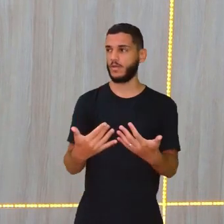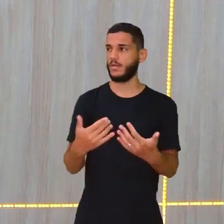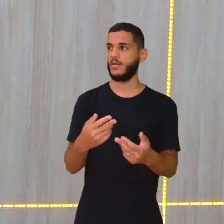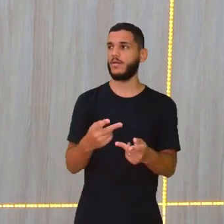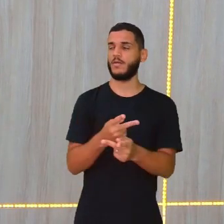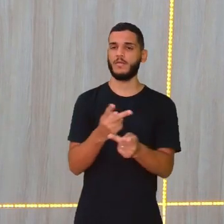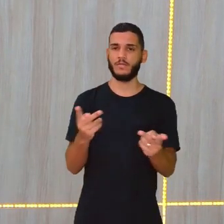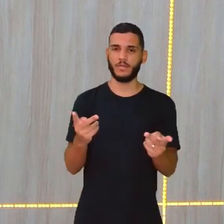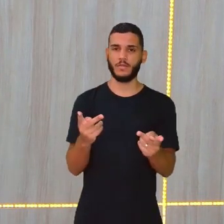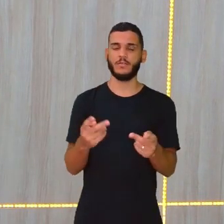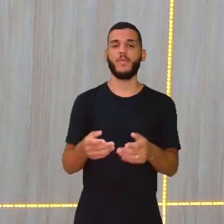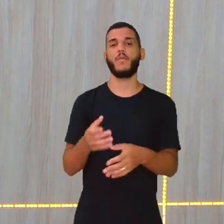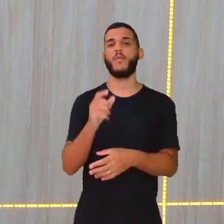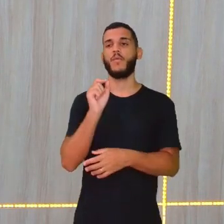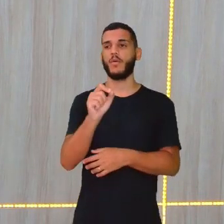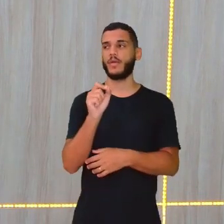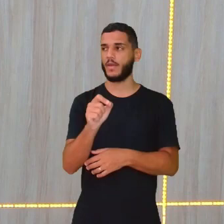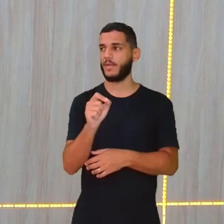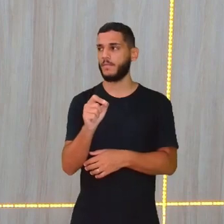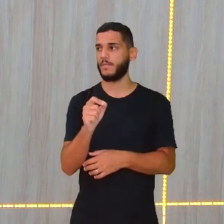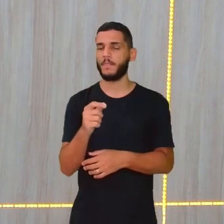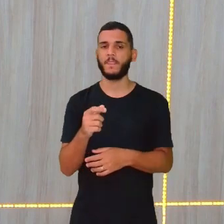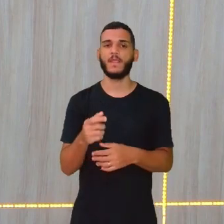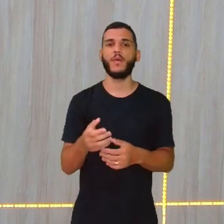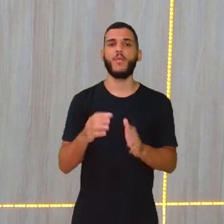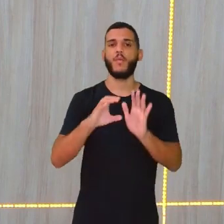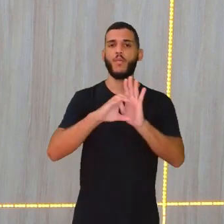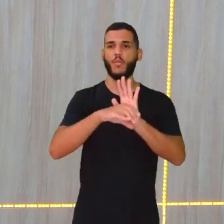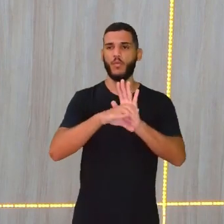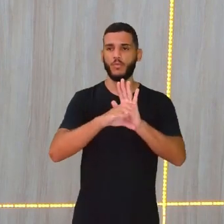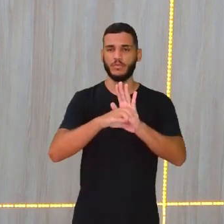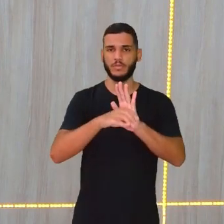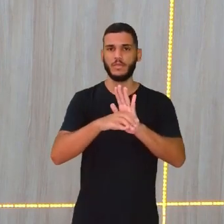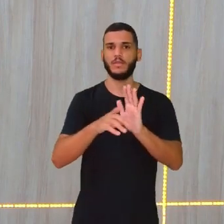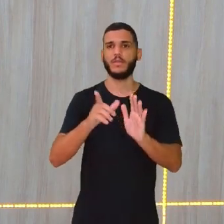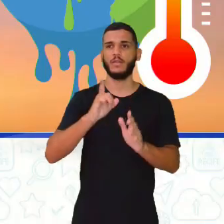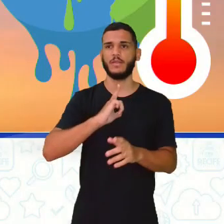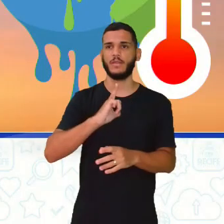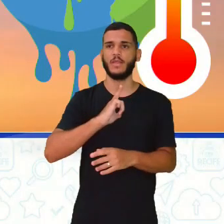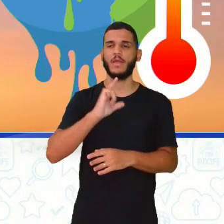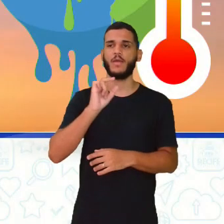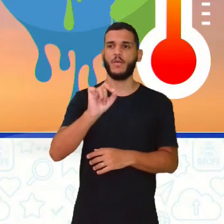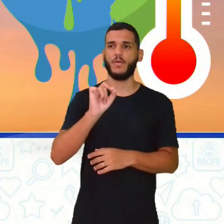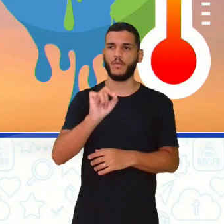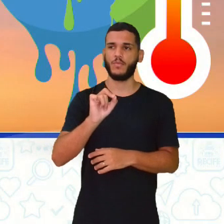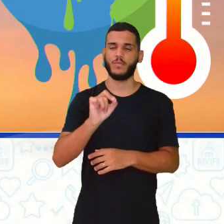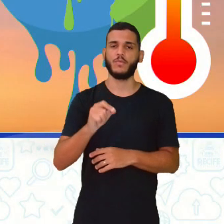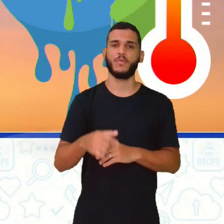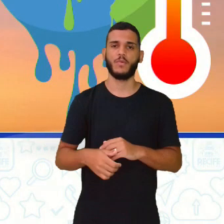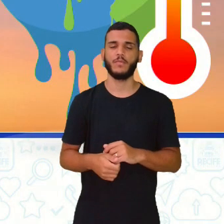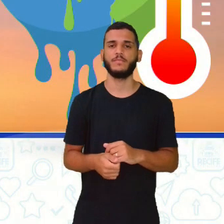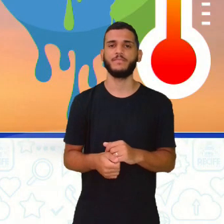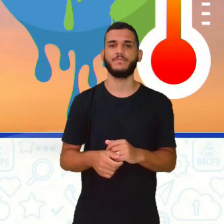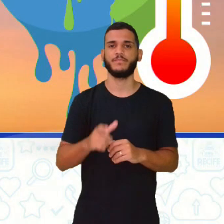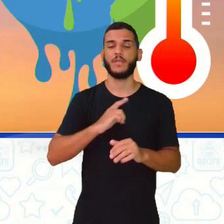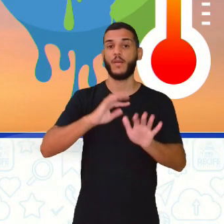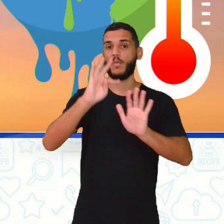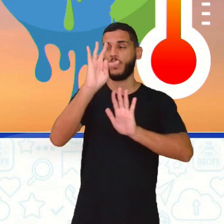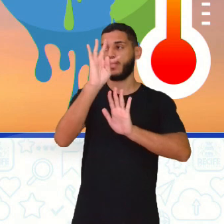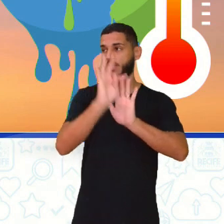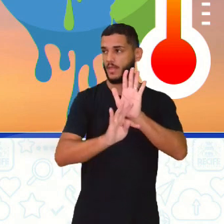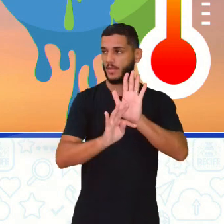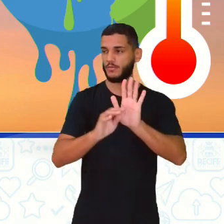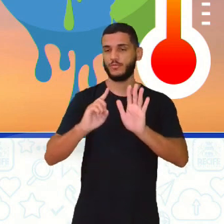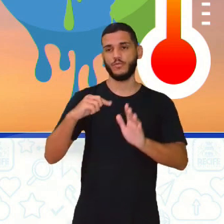íamos ver o conceito de termologia. Coloca aí bem grande esse textinho para a gente fazer